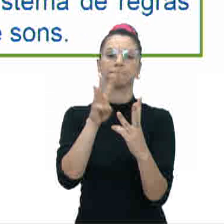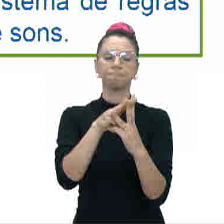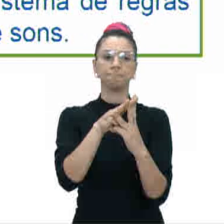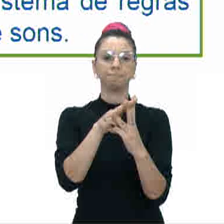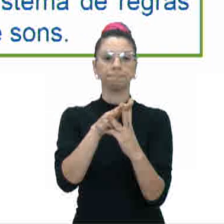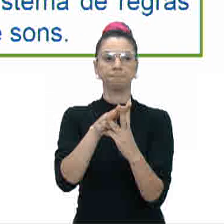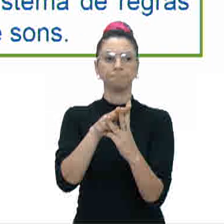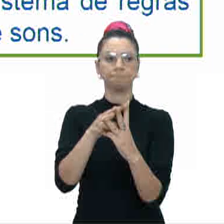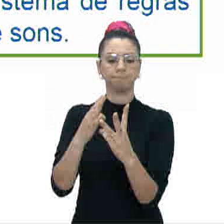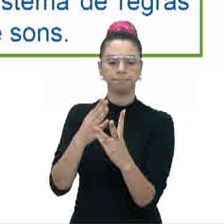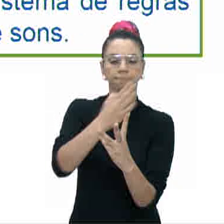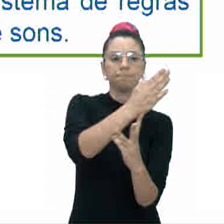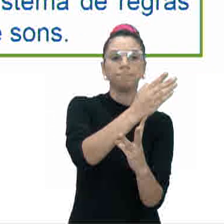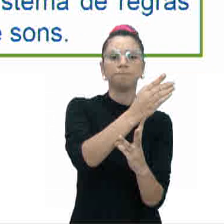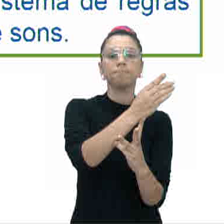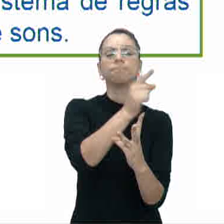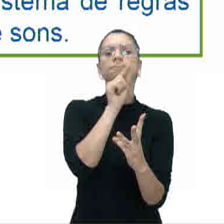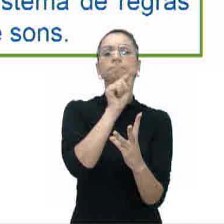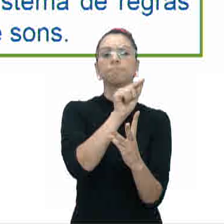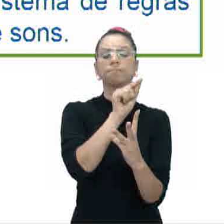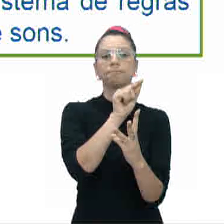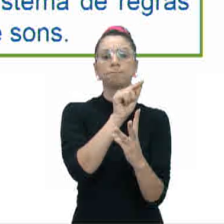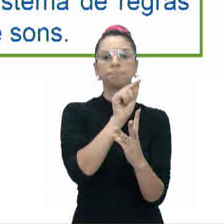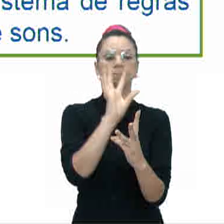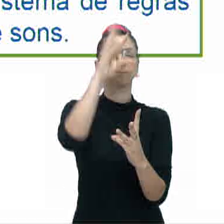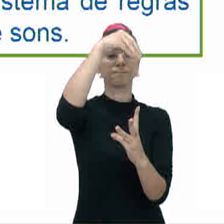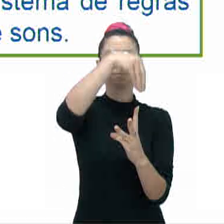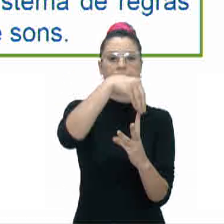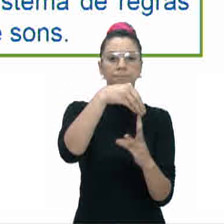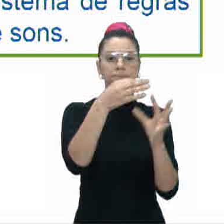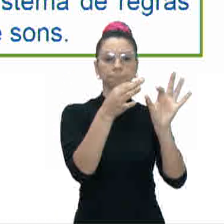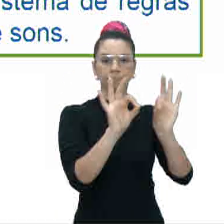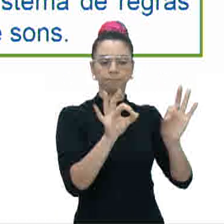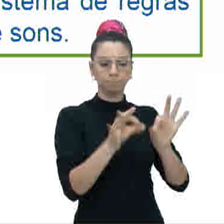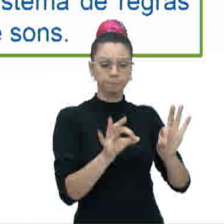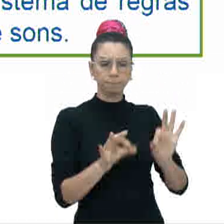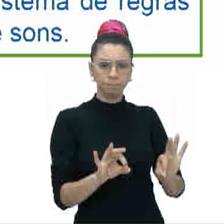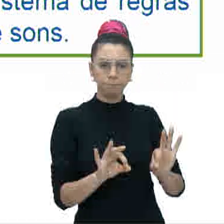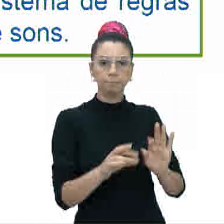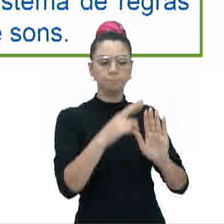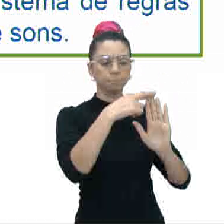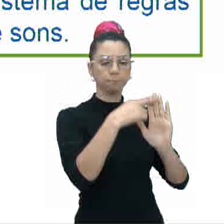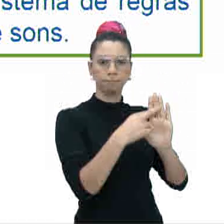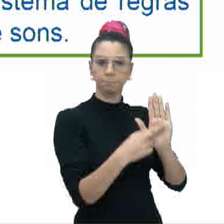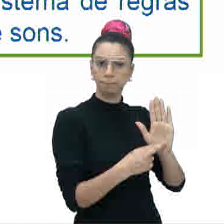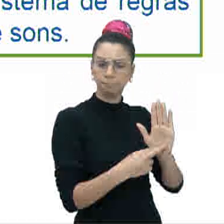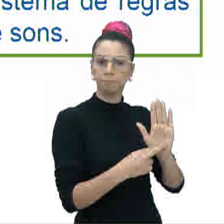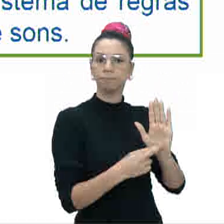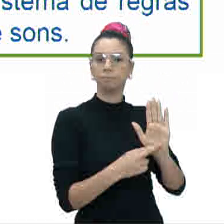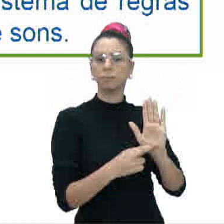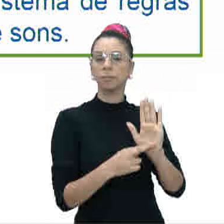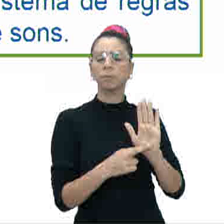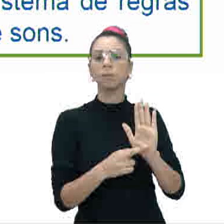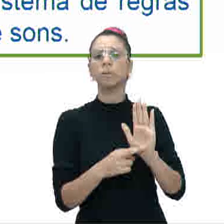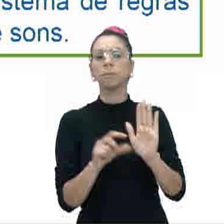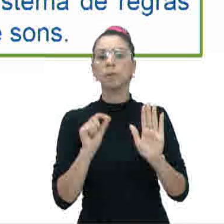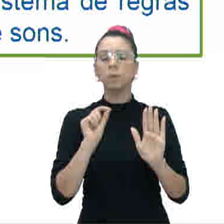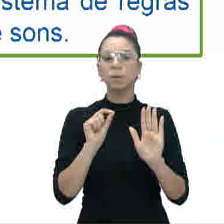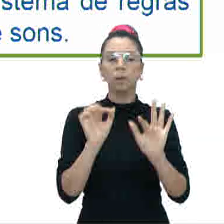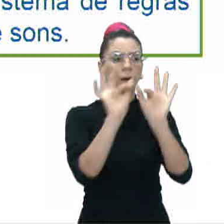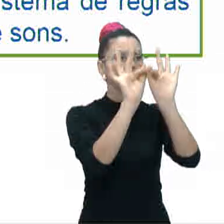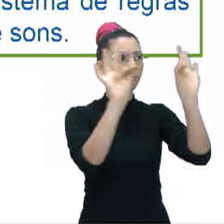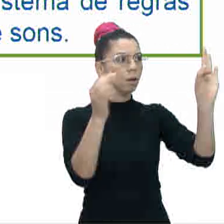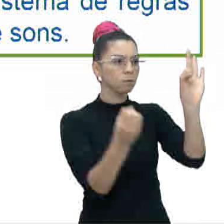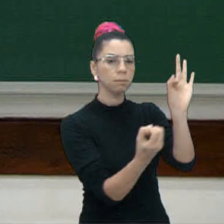perspectivas. Primeiro, o componente sintático é o sistema de regras que define a formação das